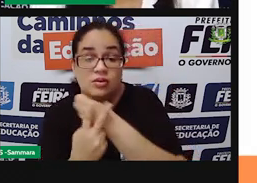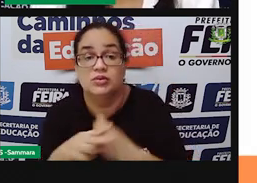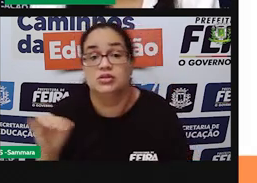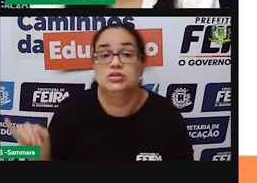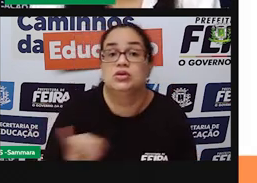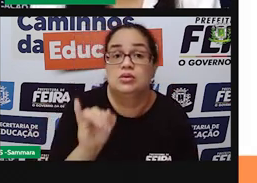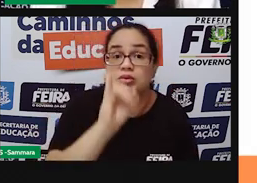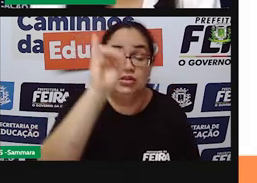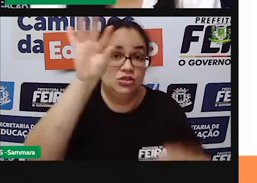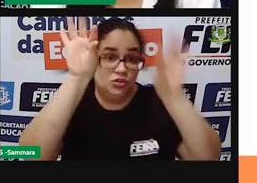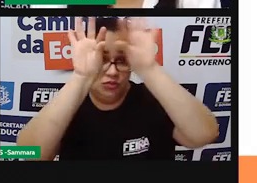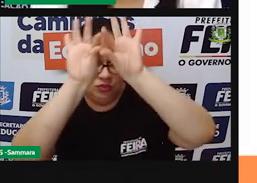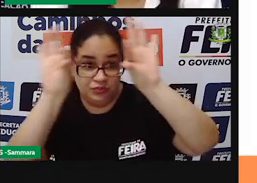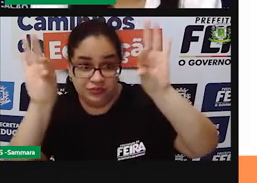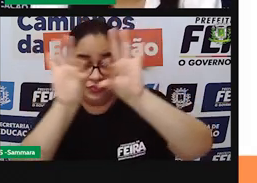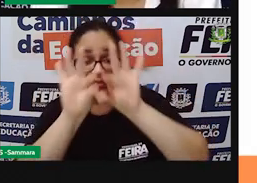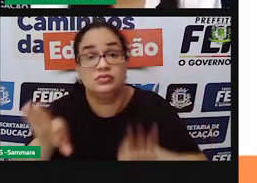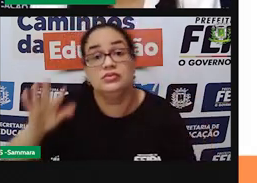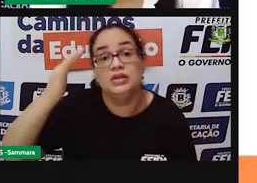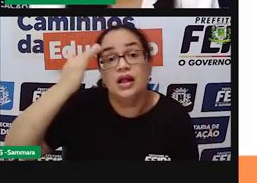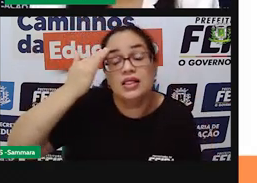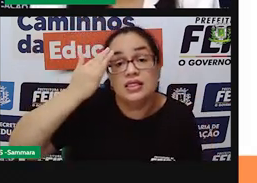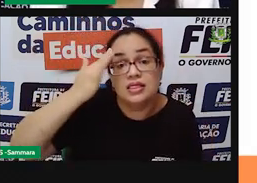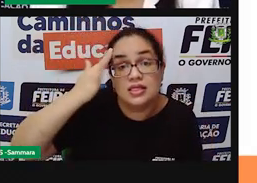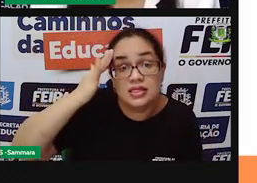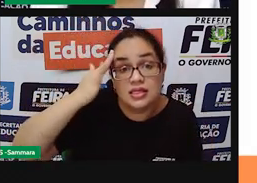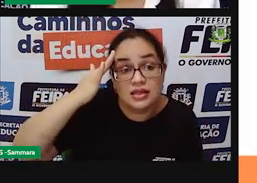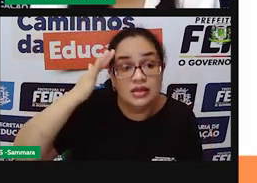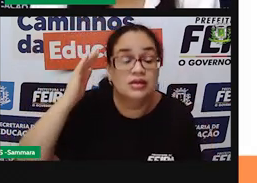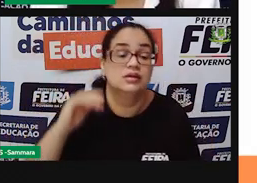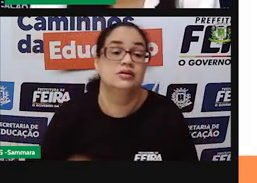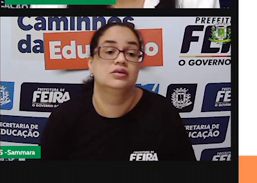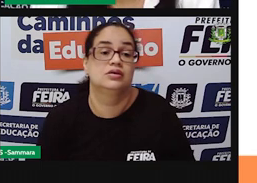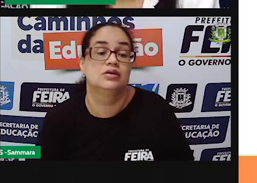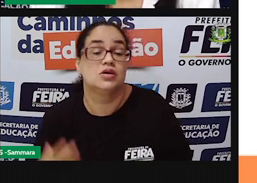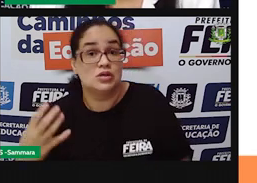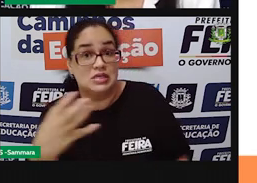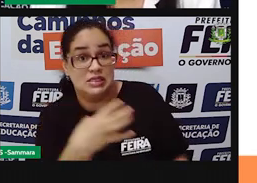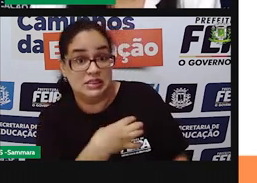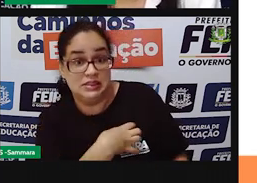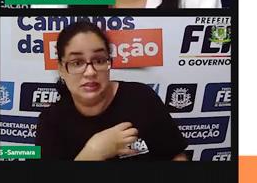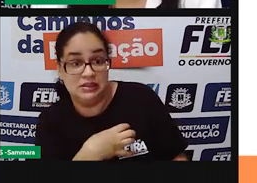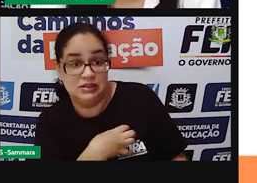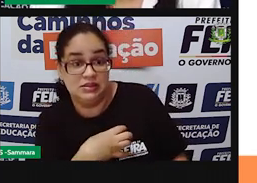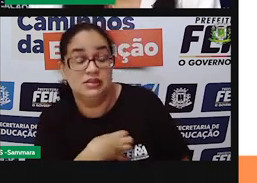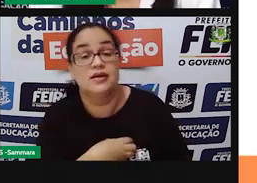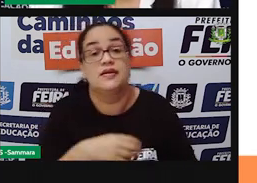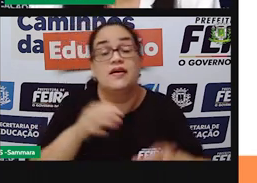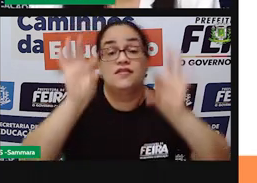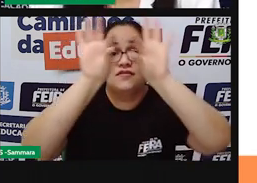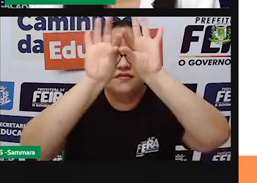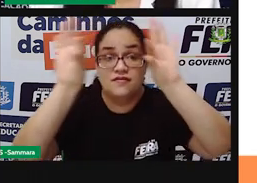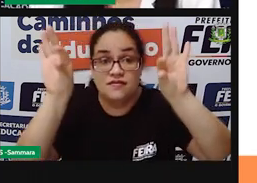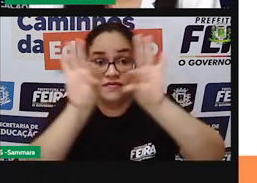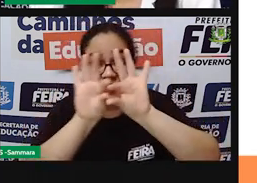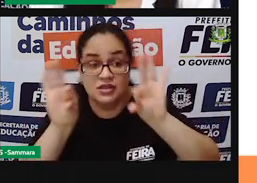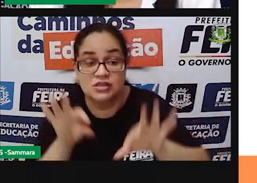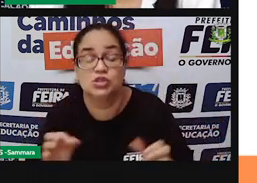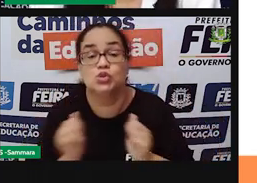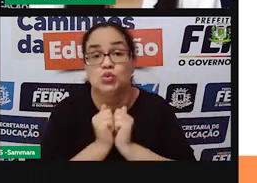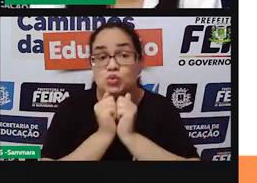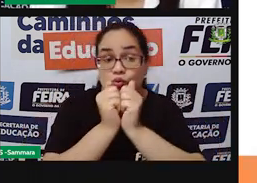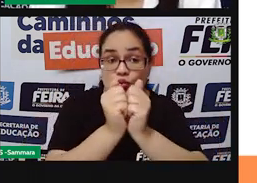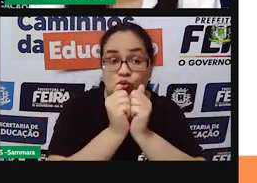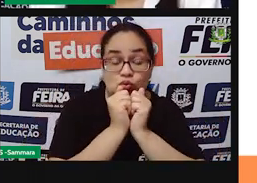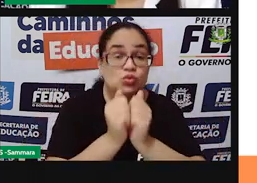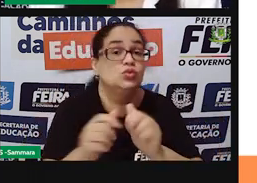das frases. Para que a gente entenda, né? Para que a gente compreenda o sentido da frase, que juntas aí vão formar